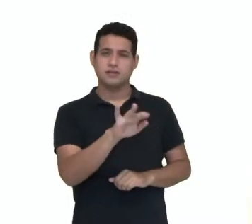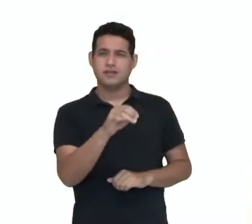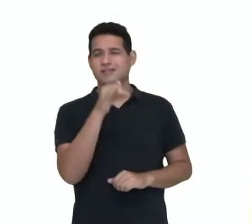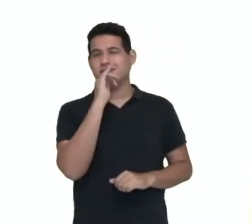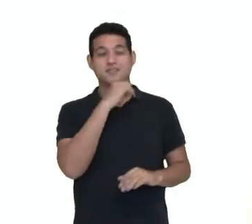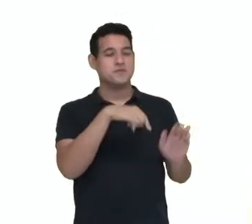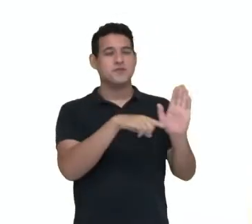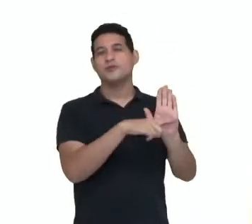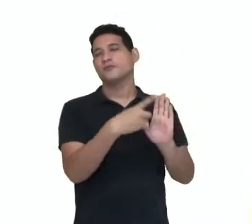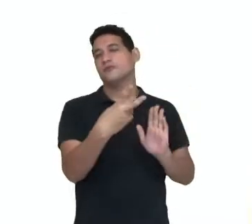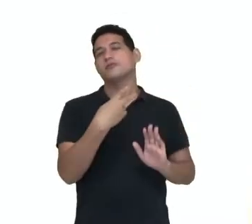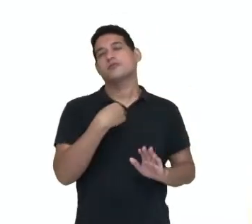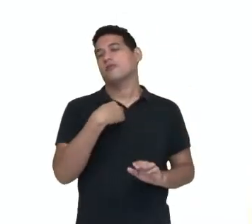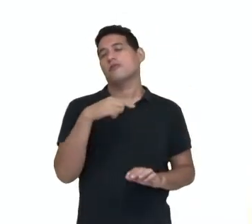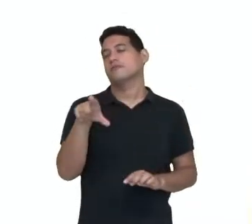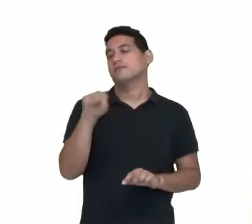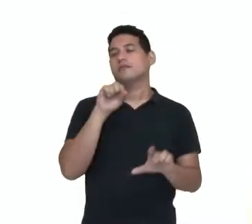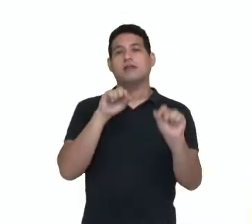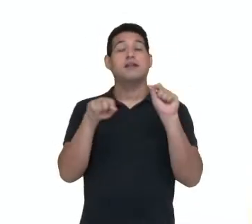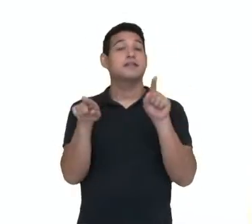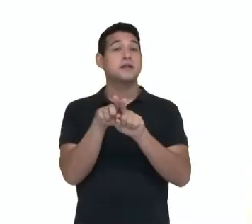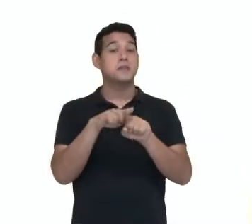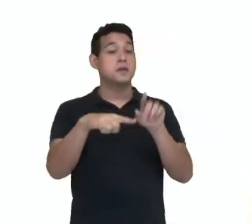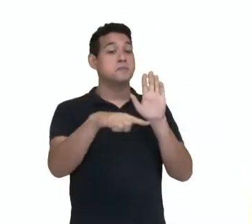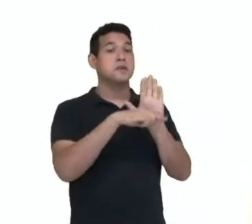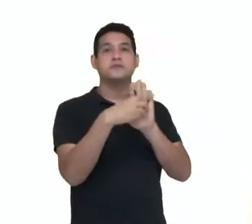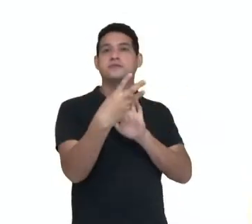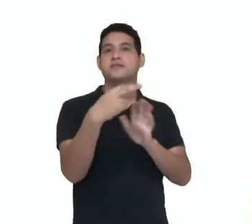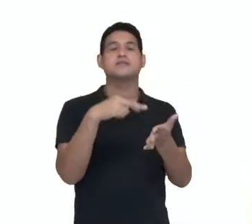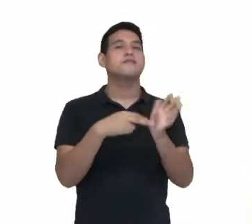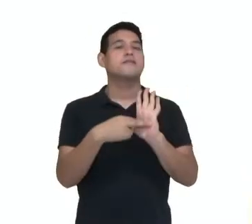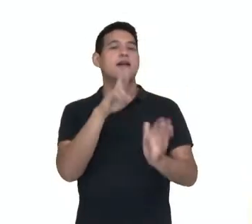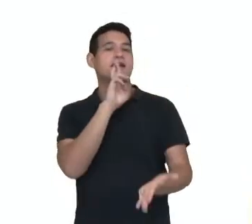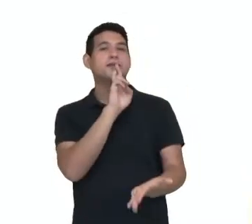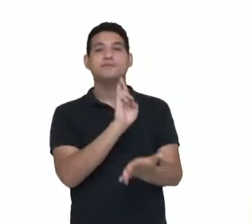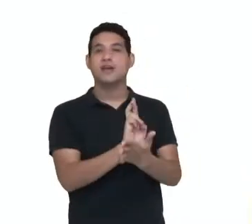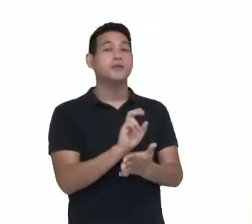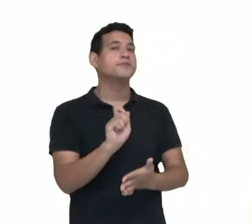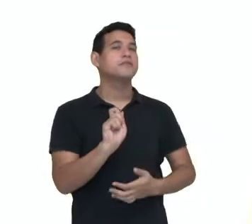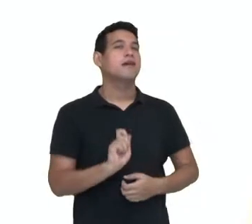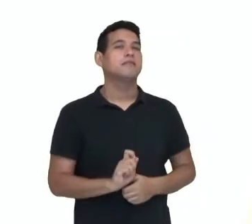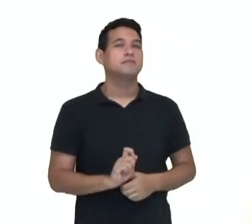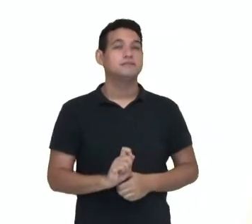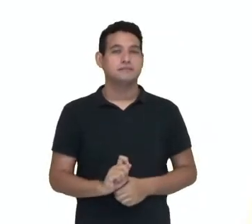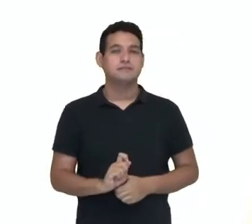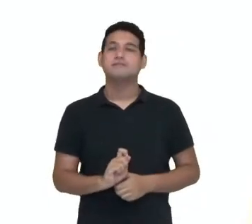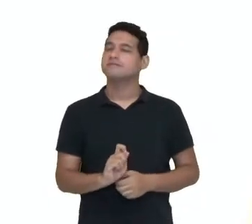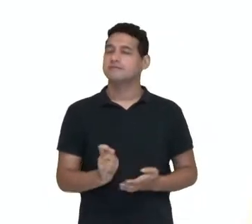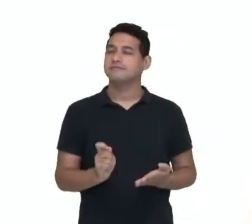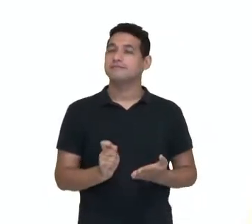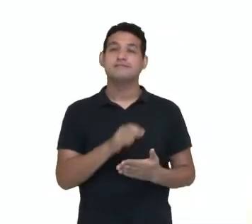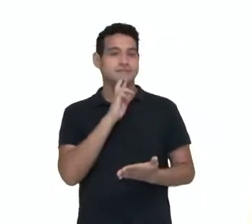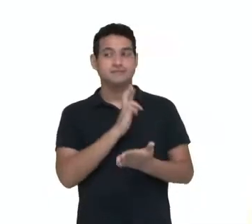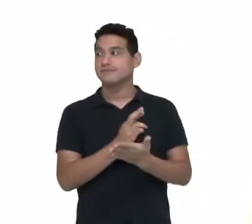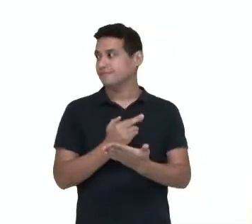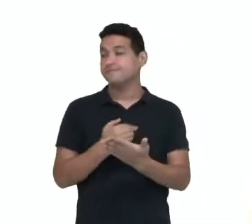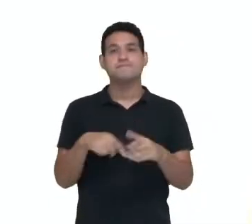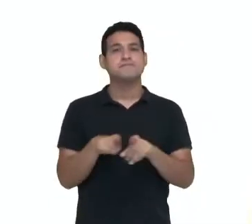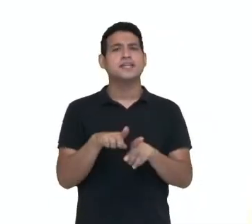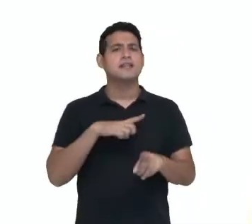que eu chutei e o menos 3 que foi o resultado da conta. E assim nós temos